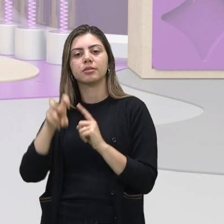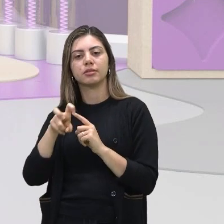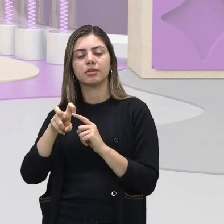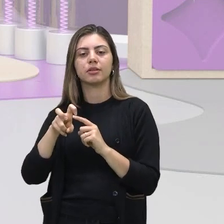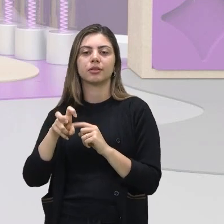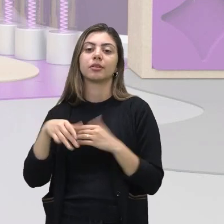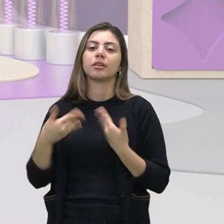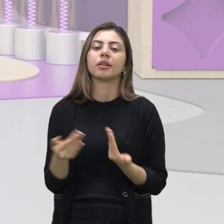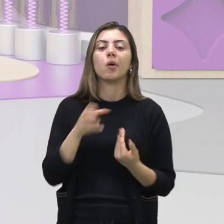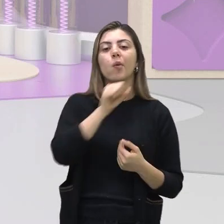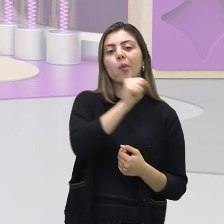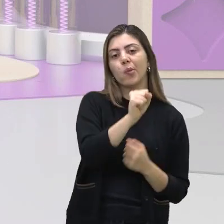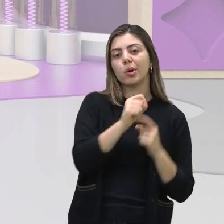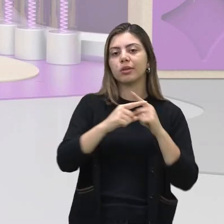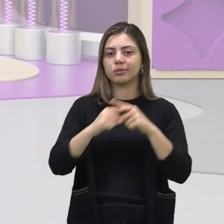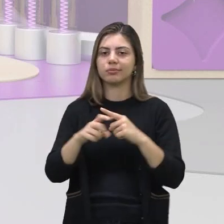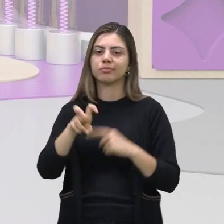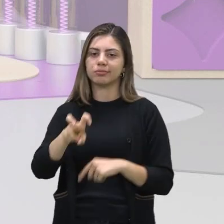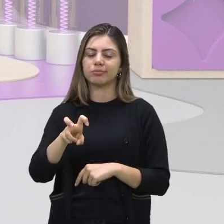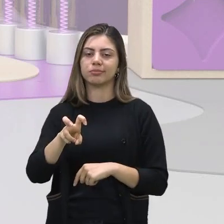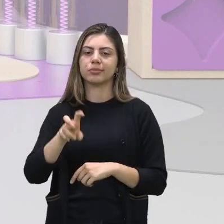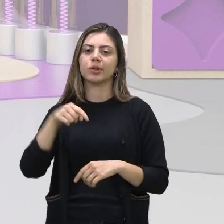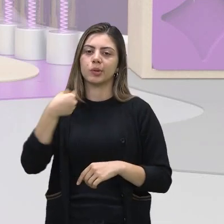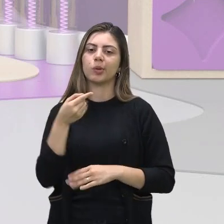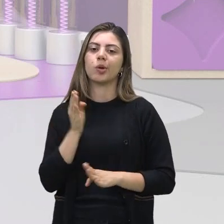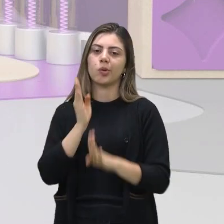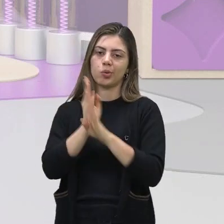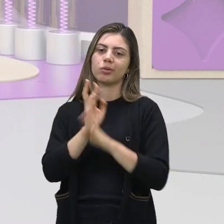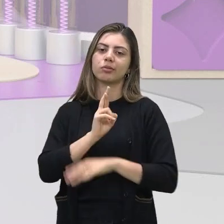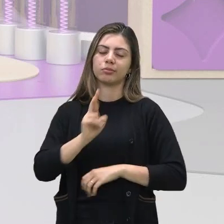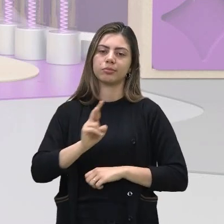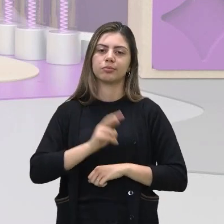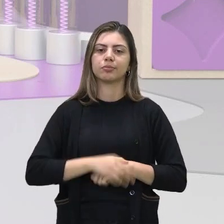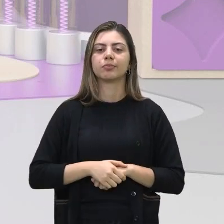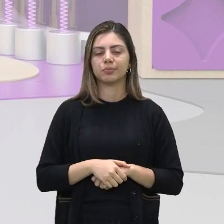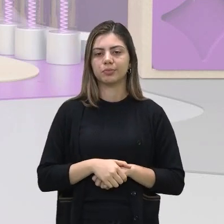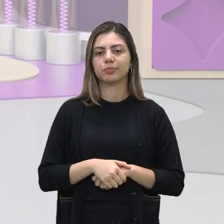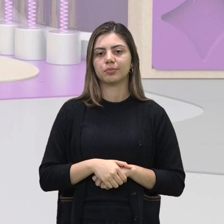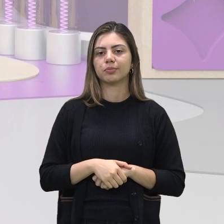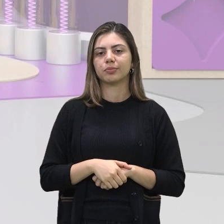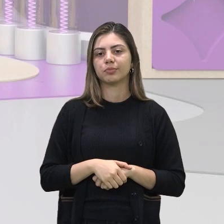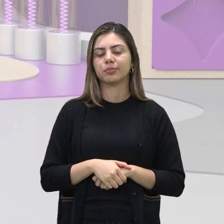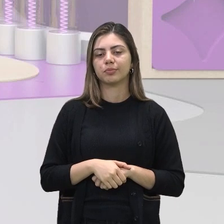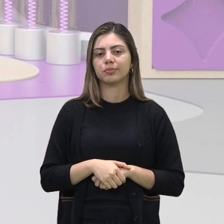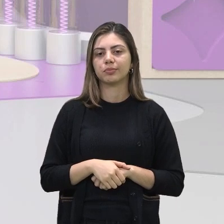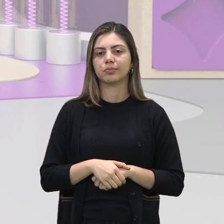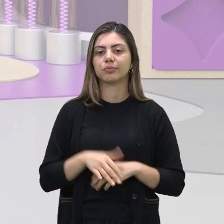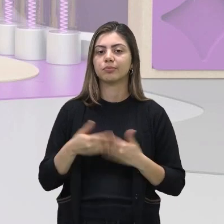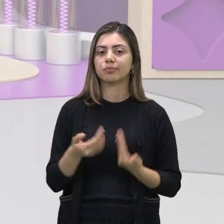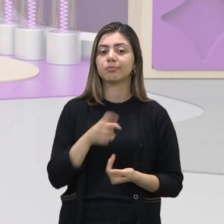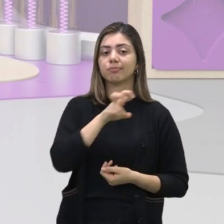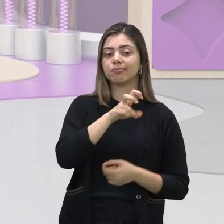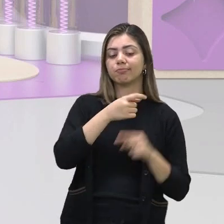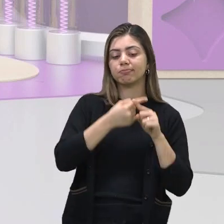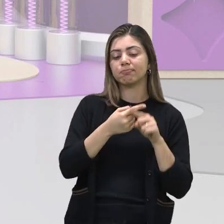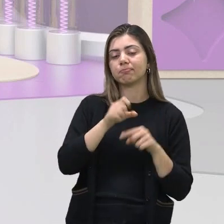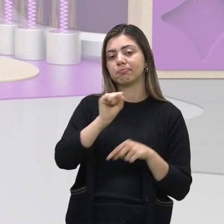8 vezes o 5. E nós, né, chegaríamos também no resultado, né? 5 vezes